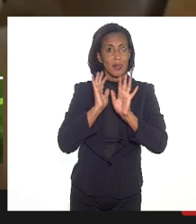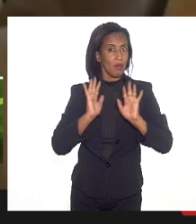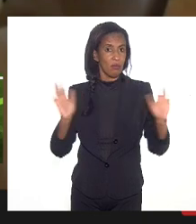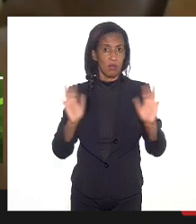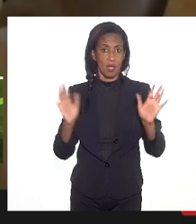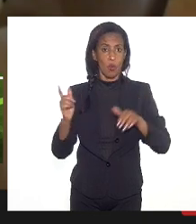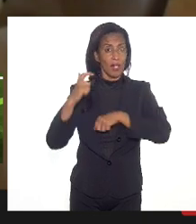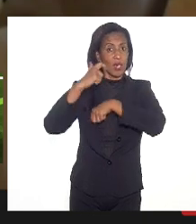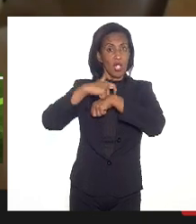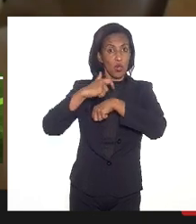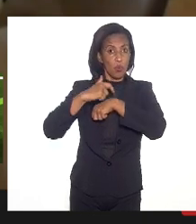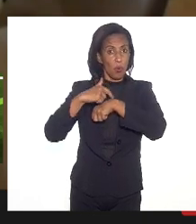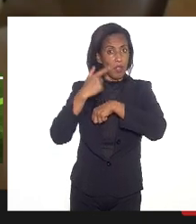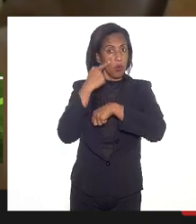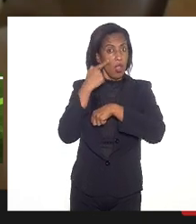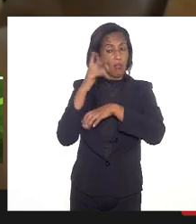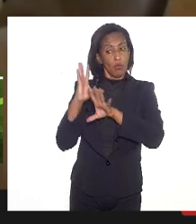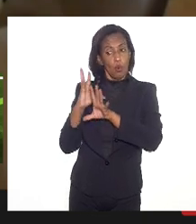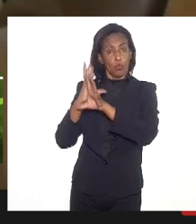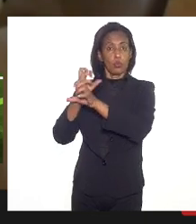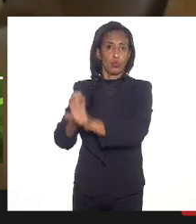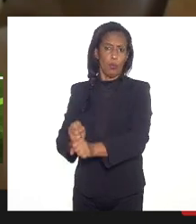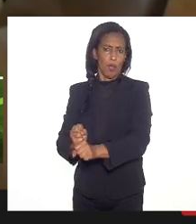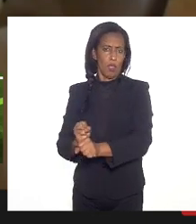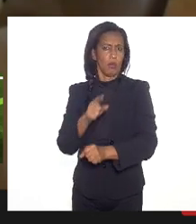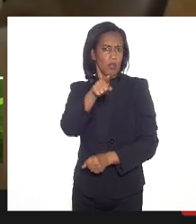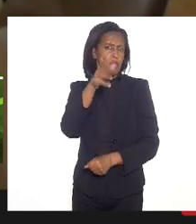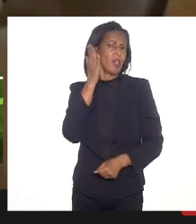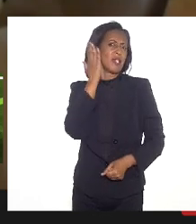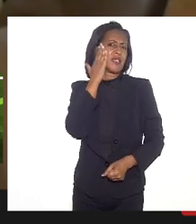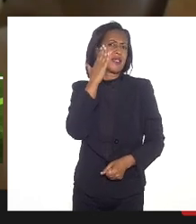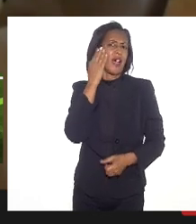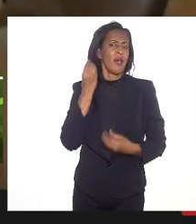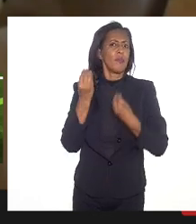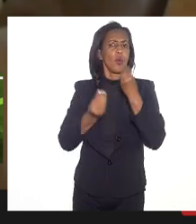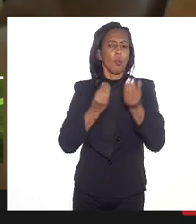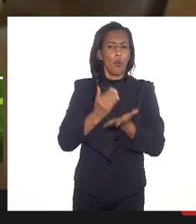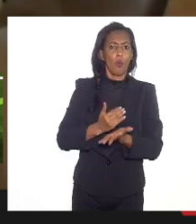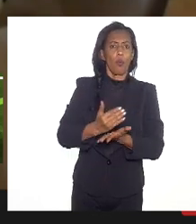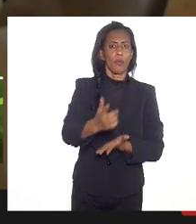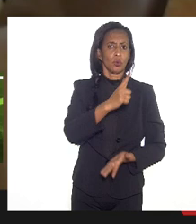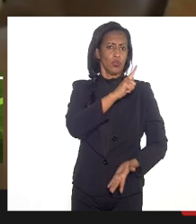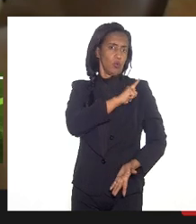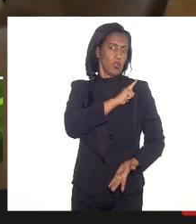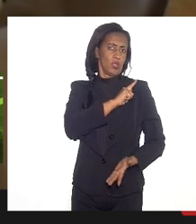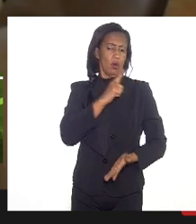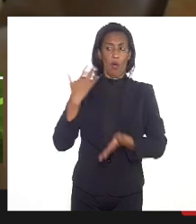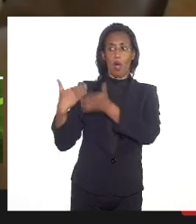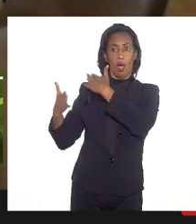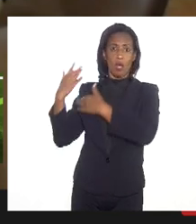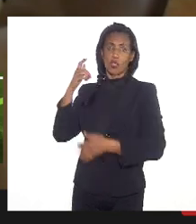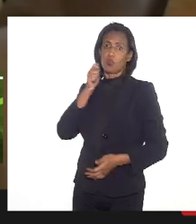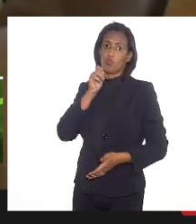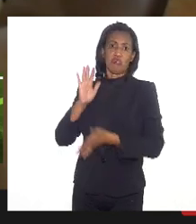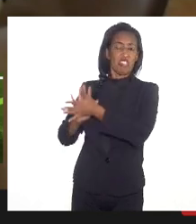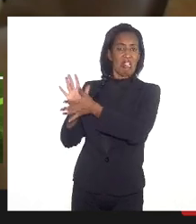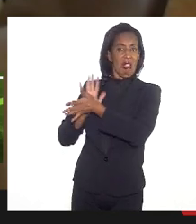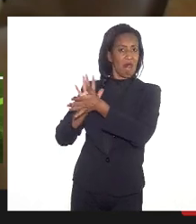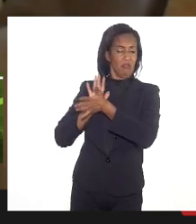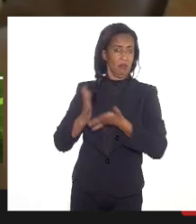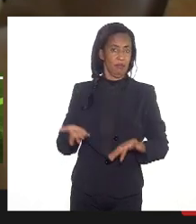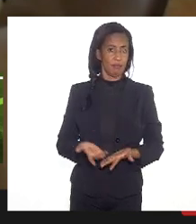estamos levantando isso. A senhora sabe como é que é o começo de uma gestão. Nós não tínhamos isso antes. Estou muito sincero com a